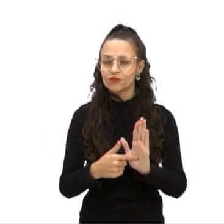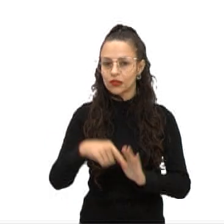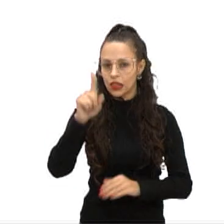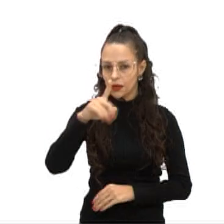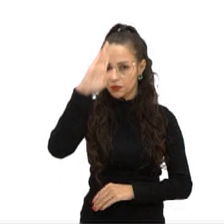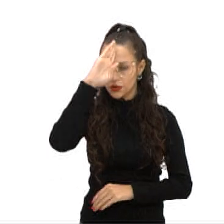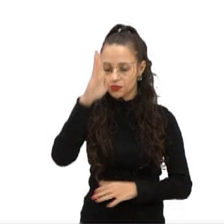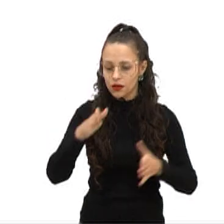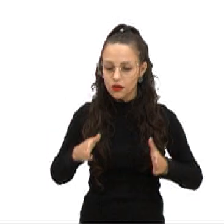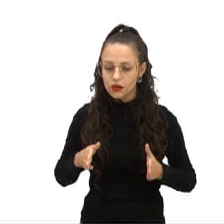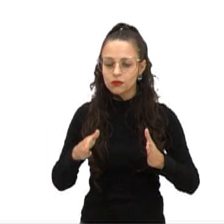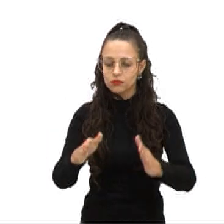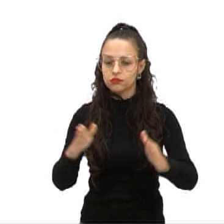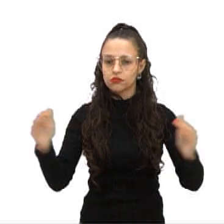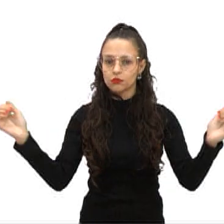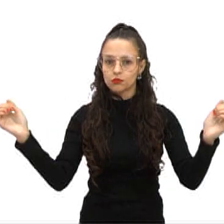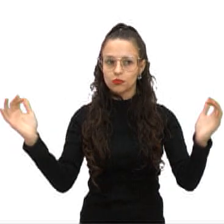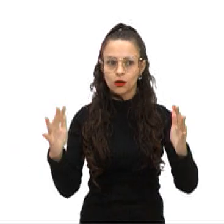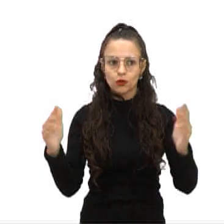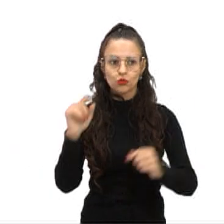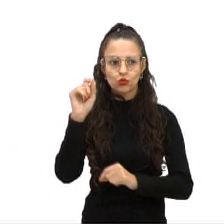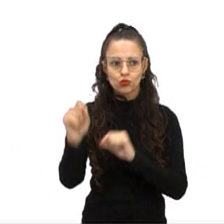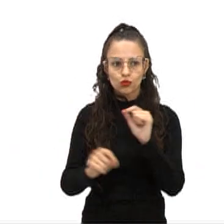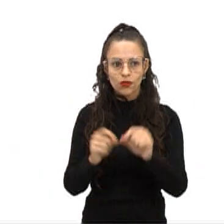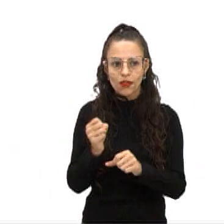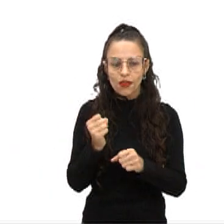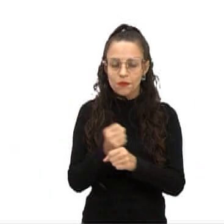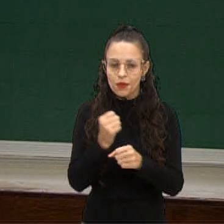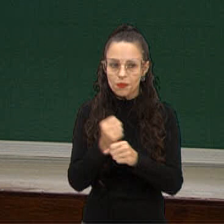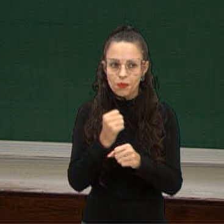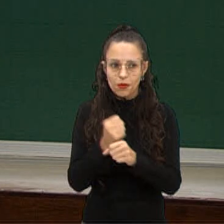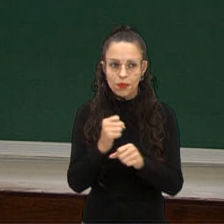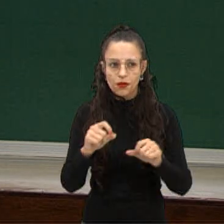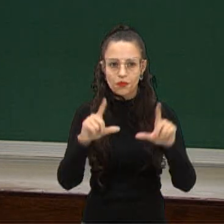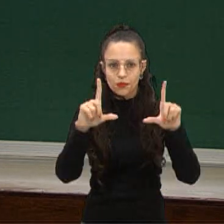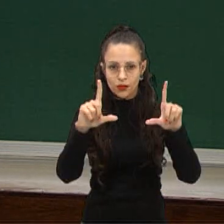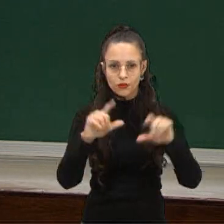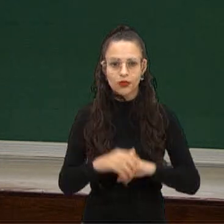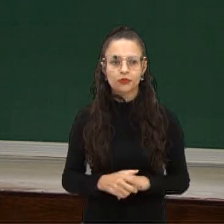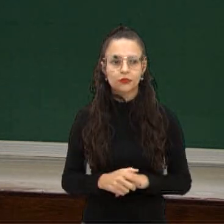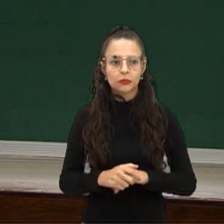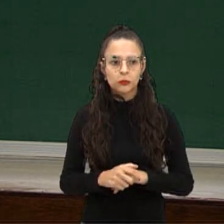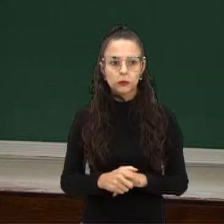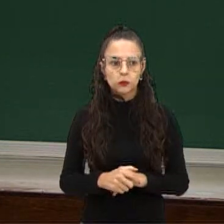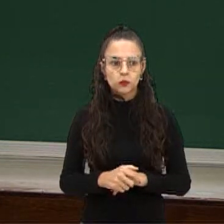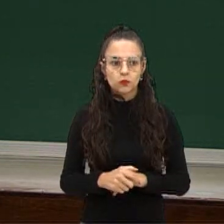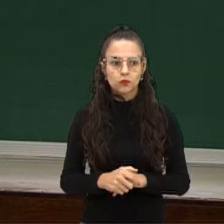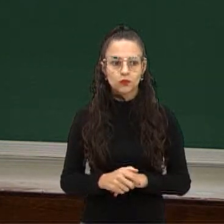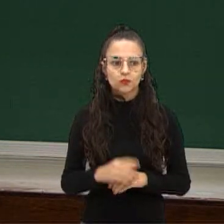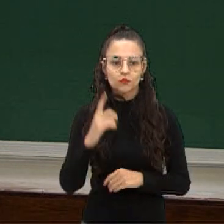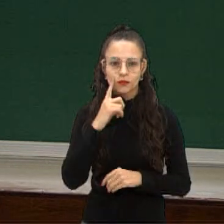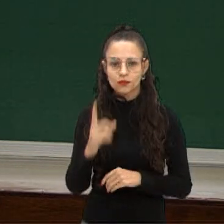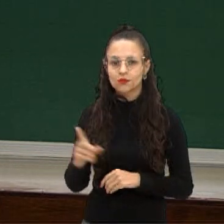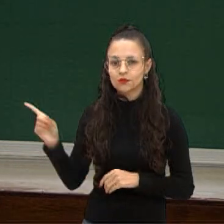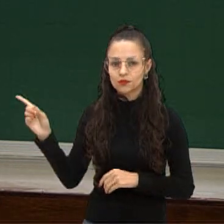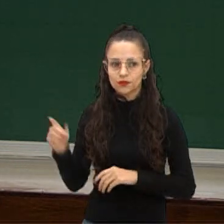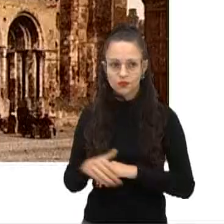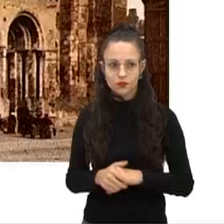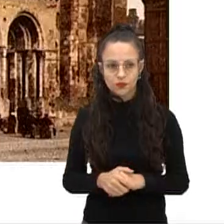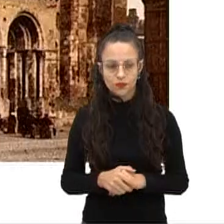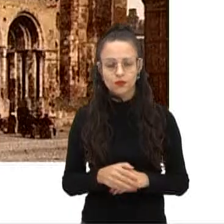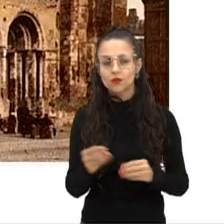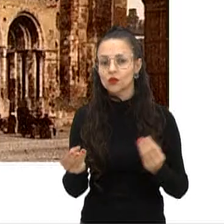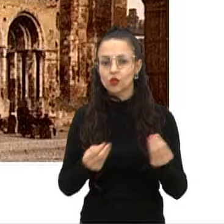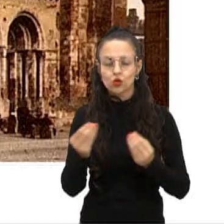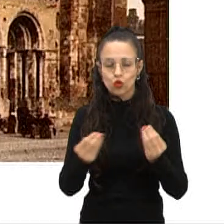né? Essas placas são esculpidas em mármore, é deambulatório aqui, tá, pessoal? Então, olha aqui a ideia de